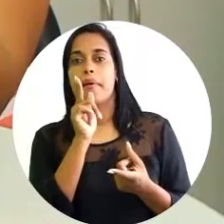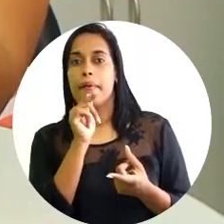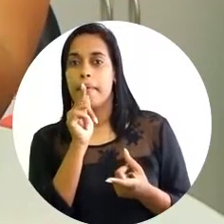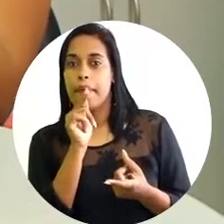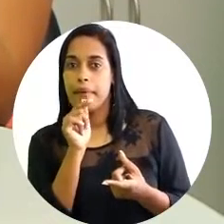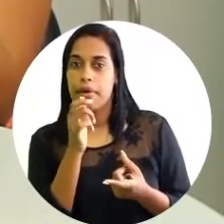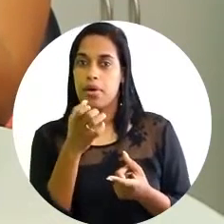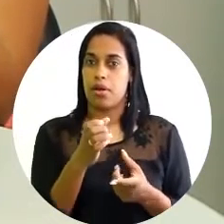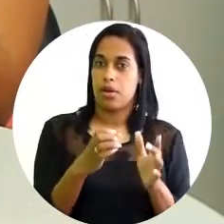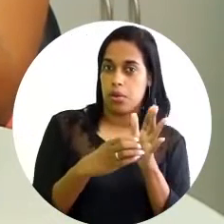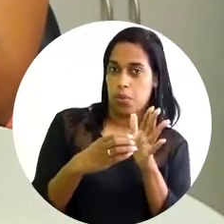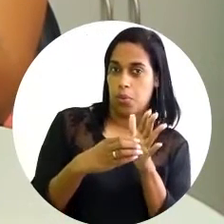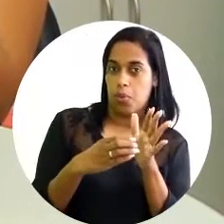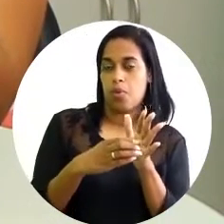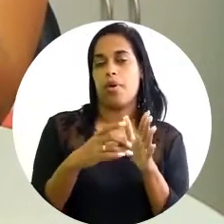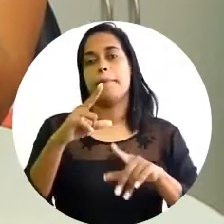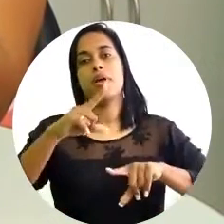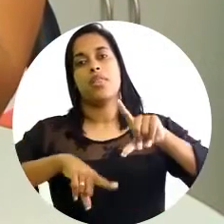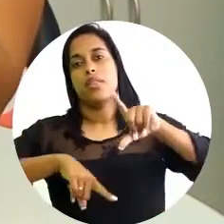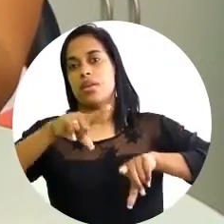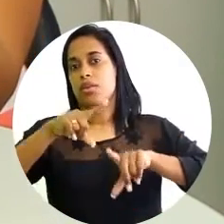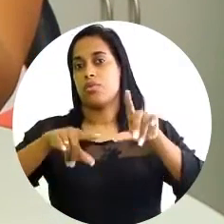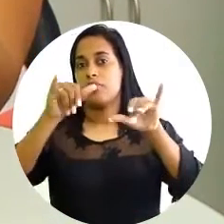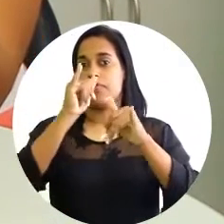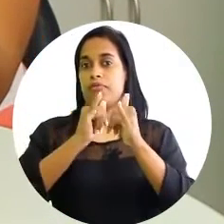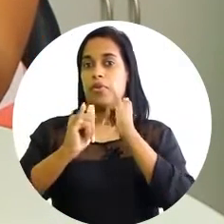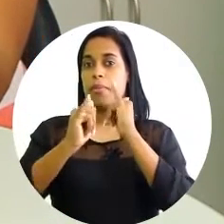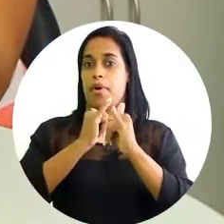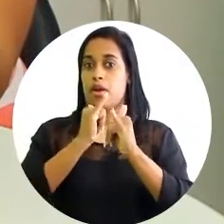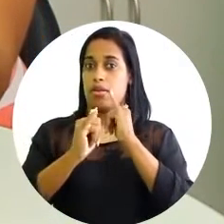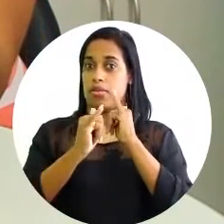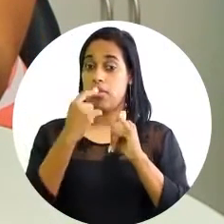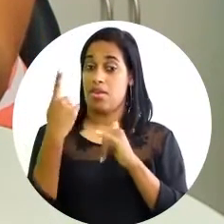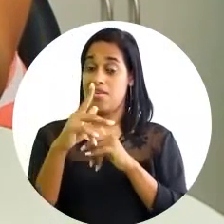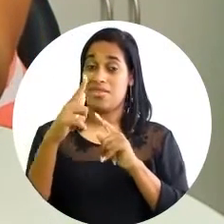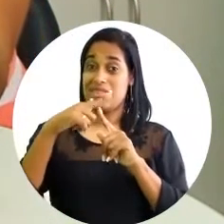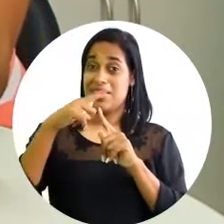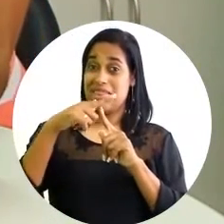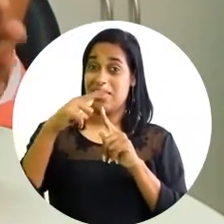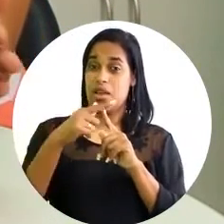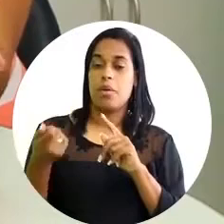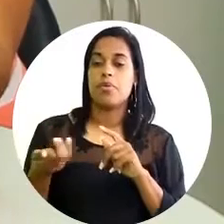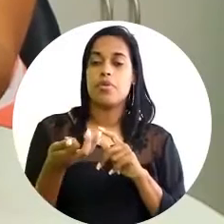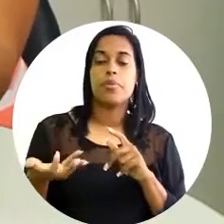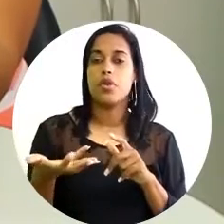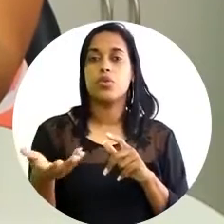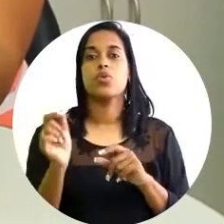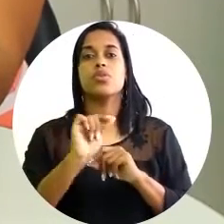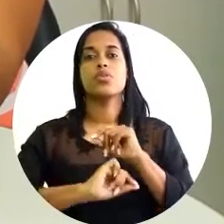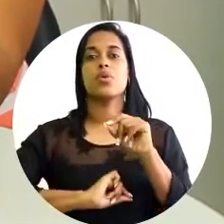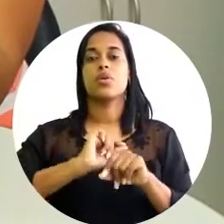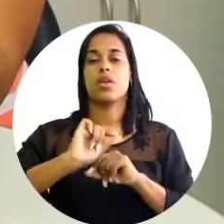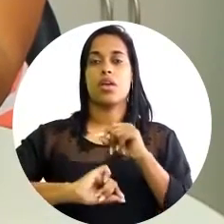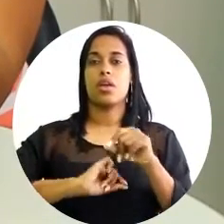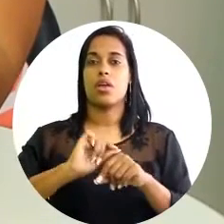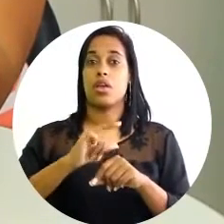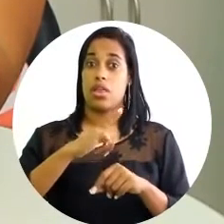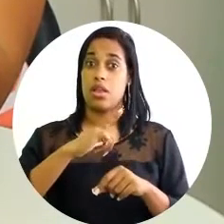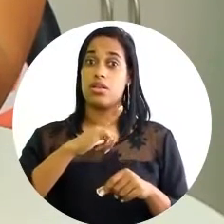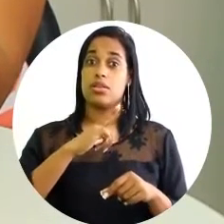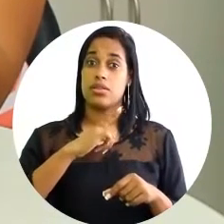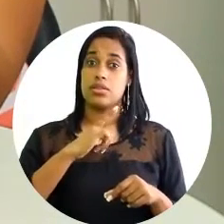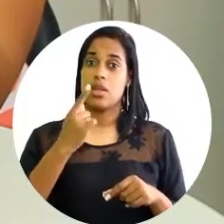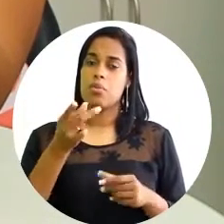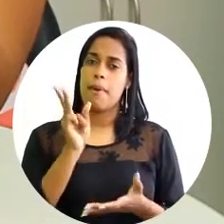um bebedouro, aquisição de equipamentos de informática, porque esses tipos de produtos são produtos que